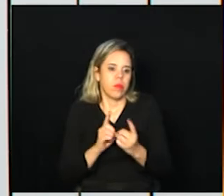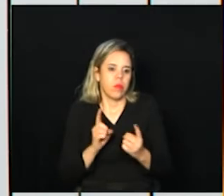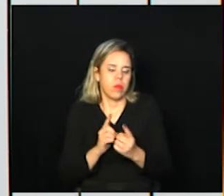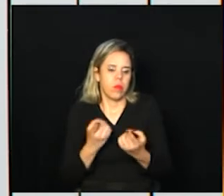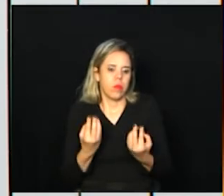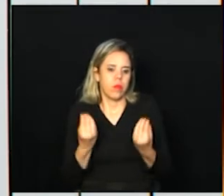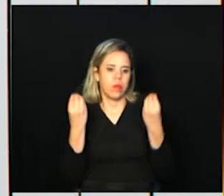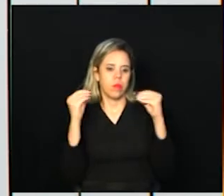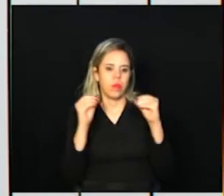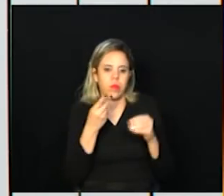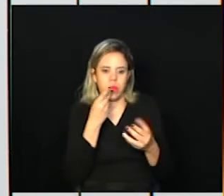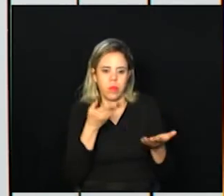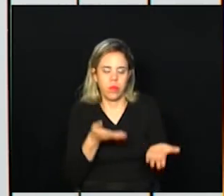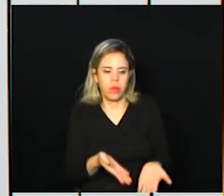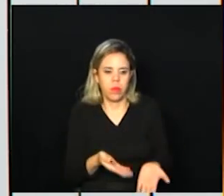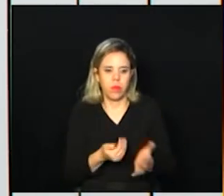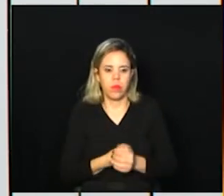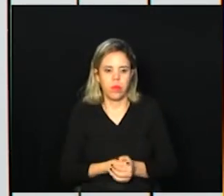colocou aqui?